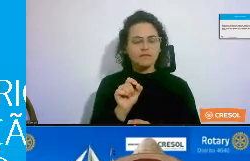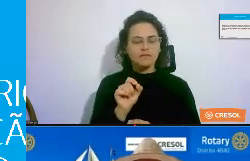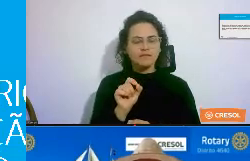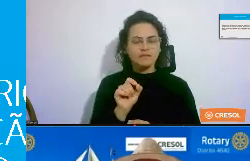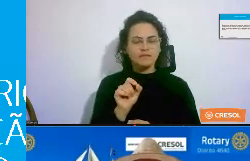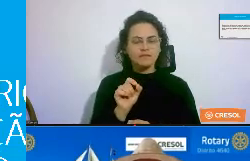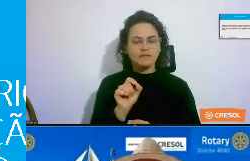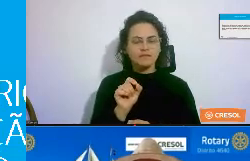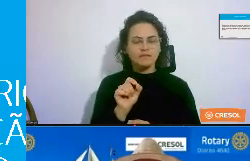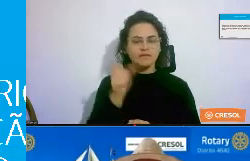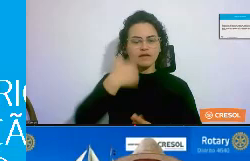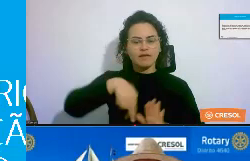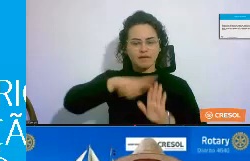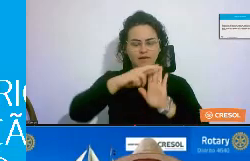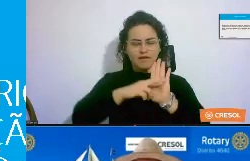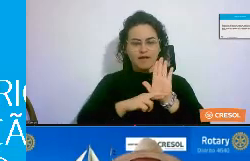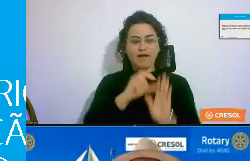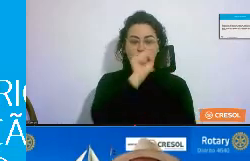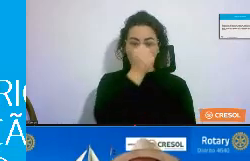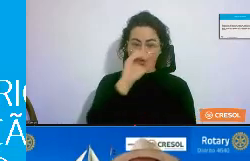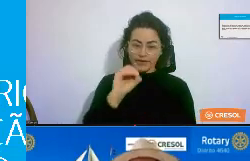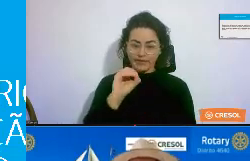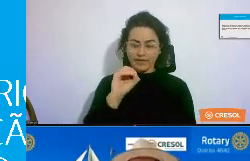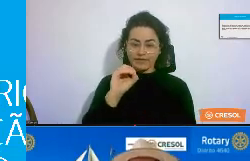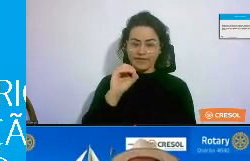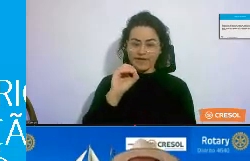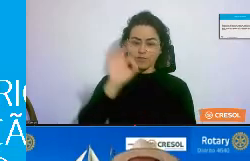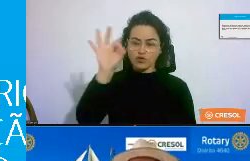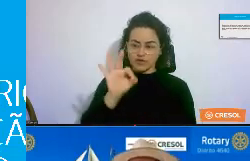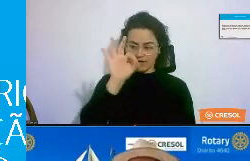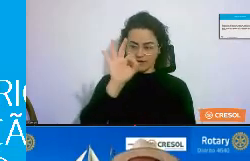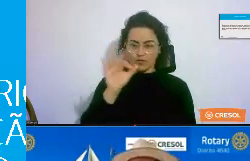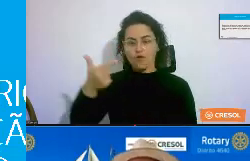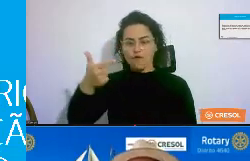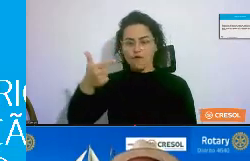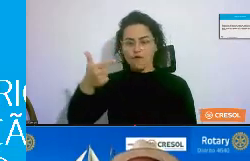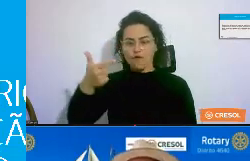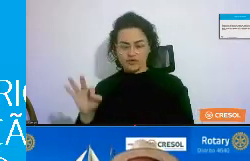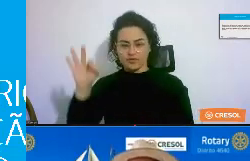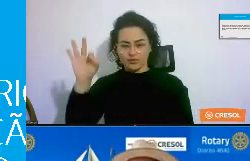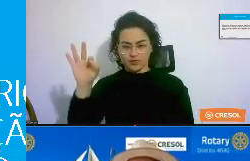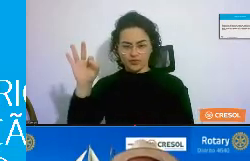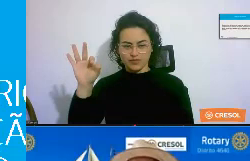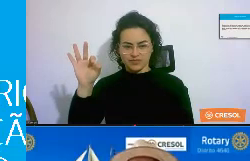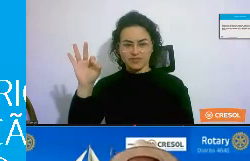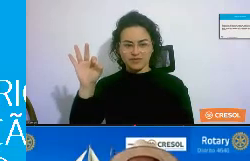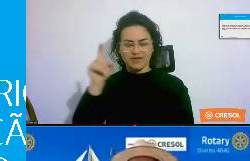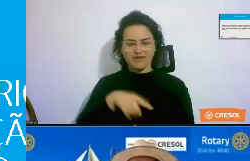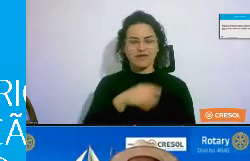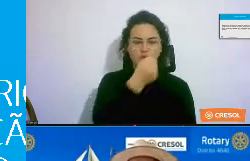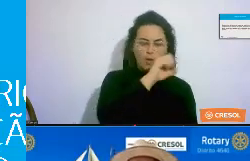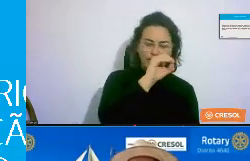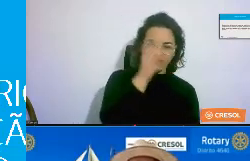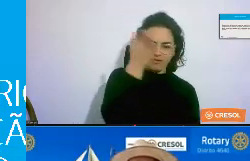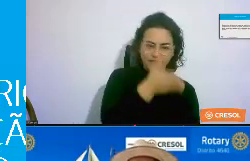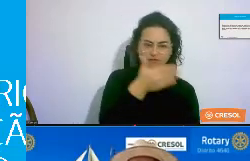chamado de regra do 80-20. Essa regra fala que 80% dos efeitos vem de 20% das causas, como eu disse para vocês.